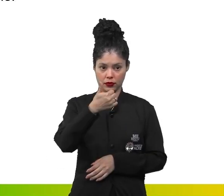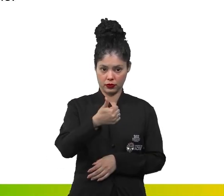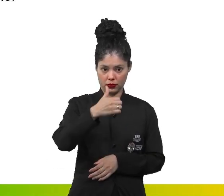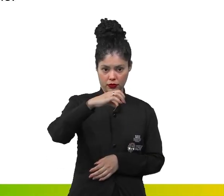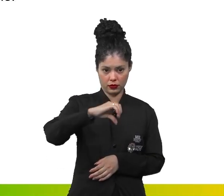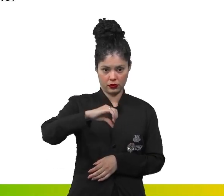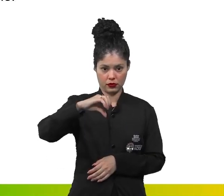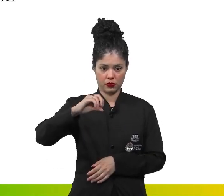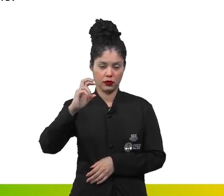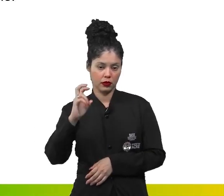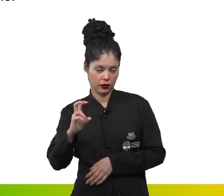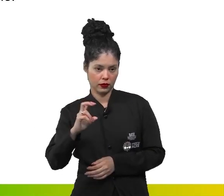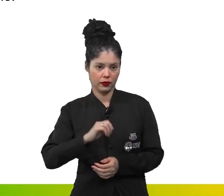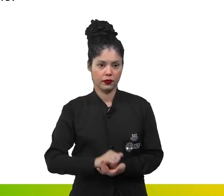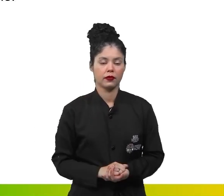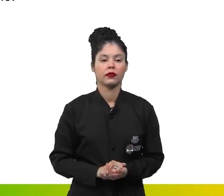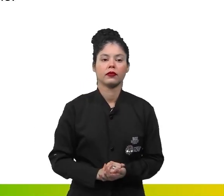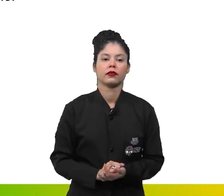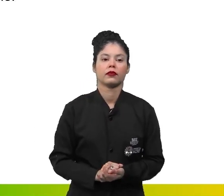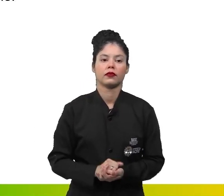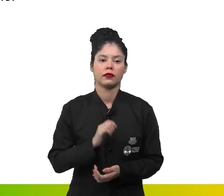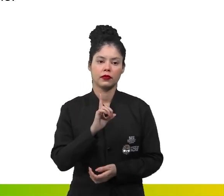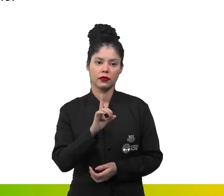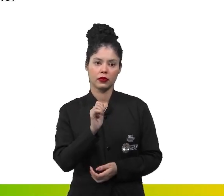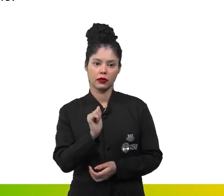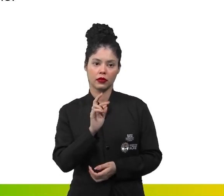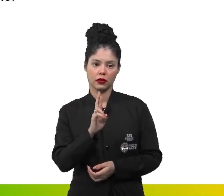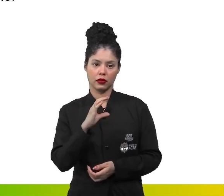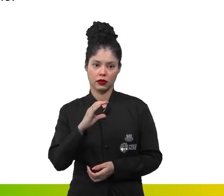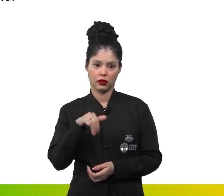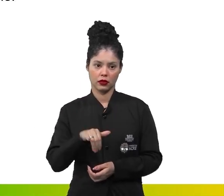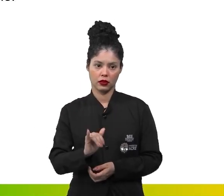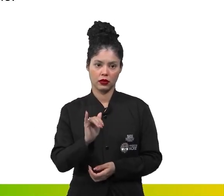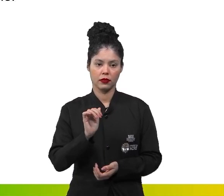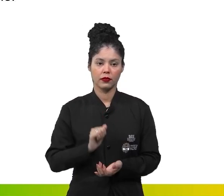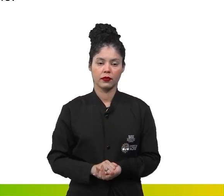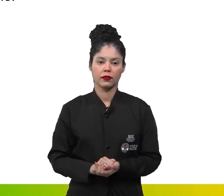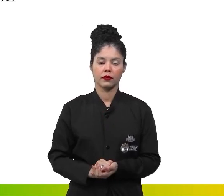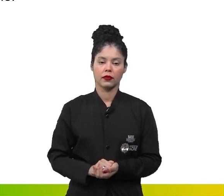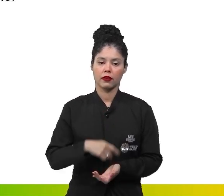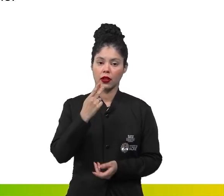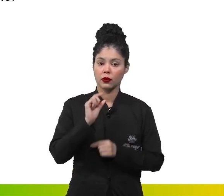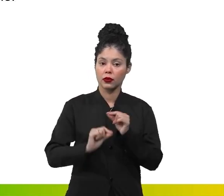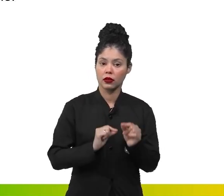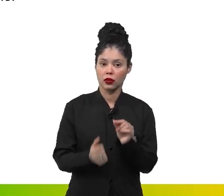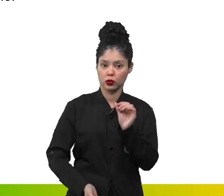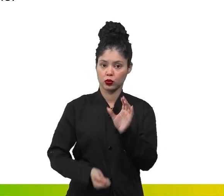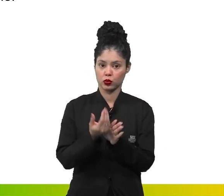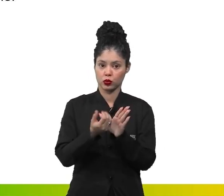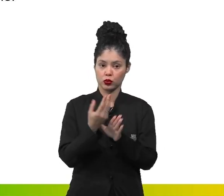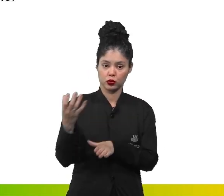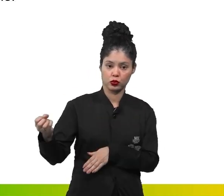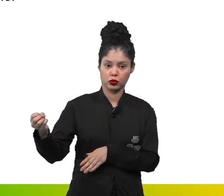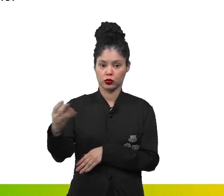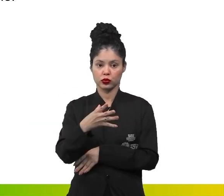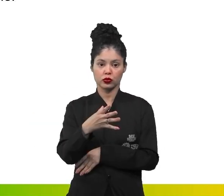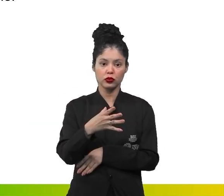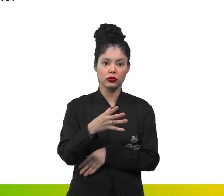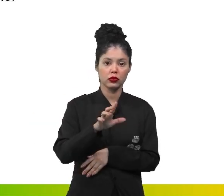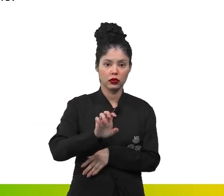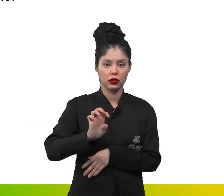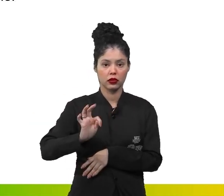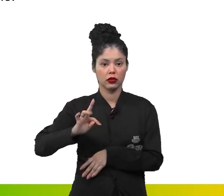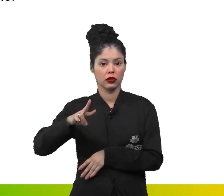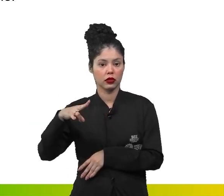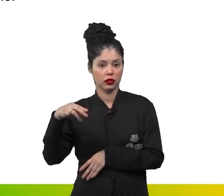Brasileiro, de 1995, escrito por Darcy Ribeiro, ele afirma o seguinte, que o povo brasileiro